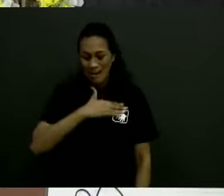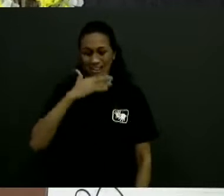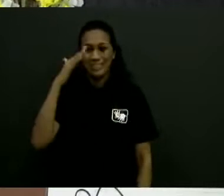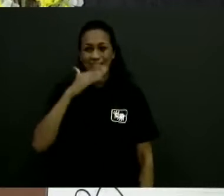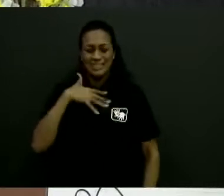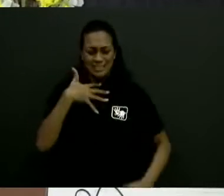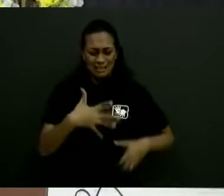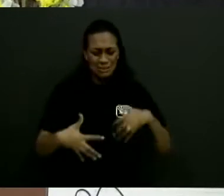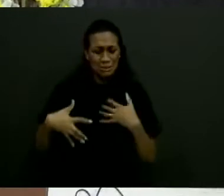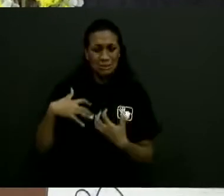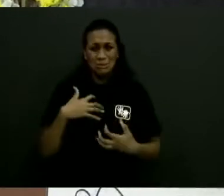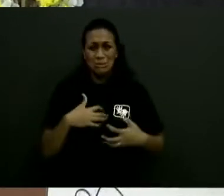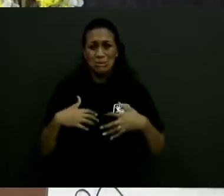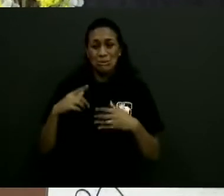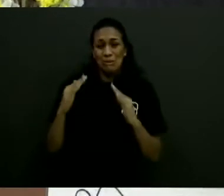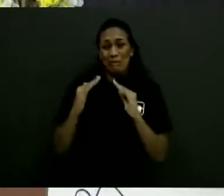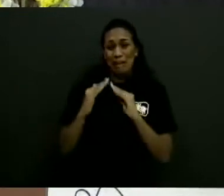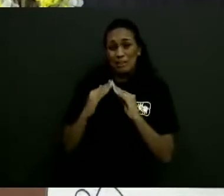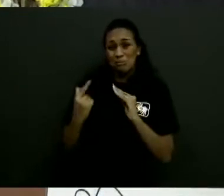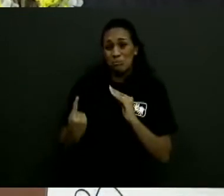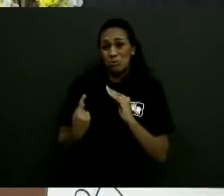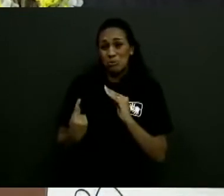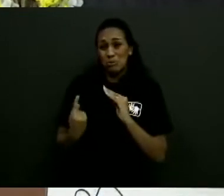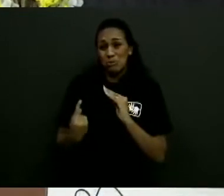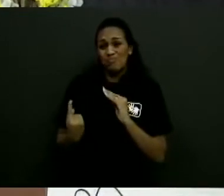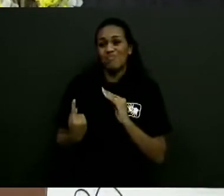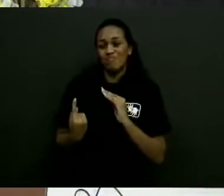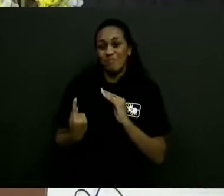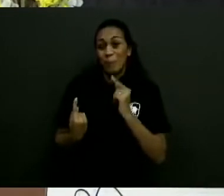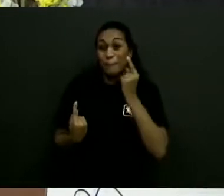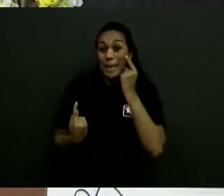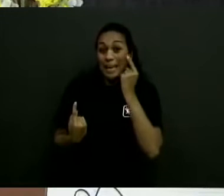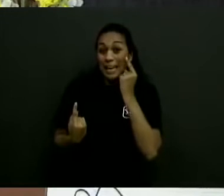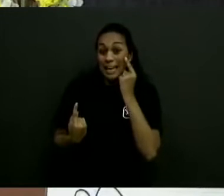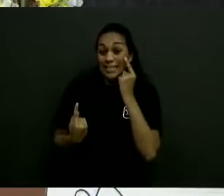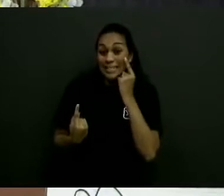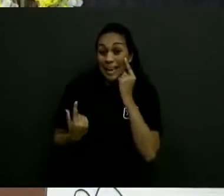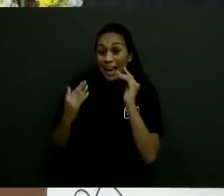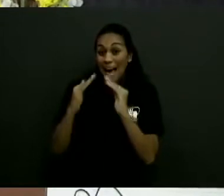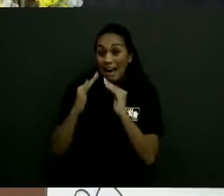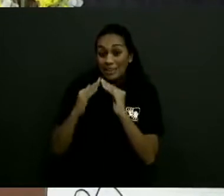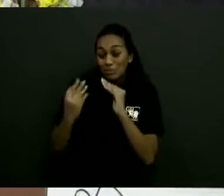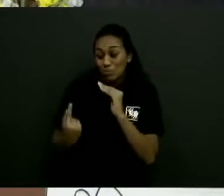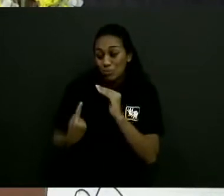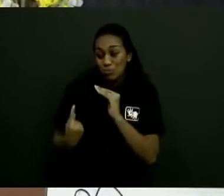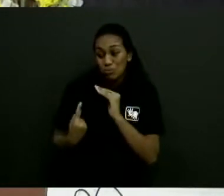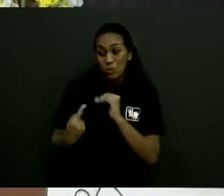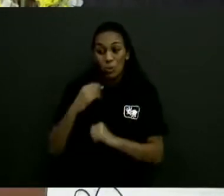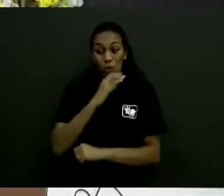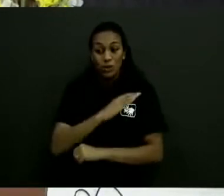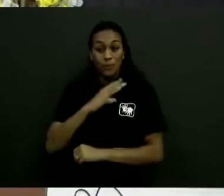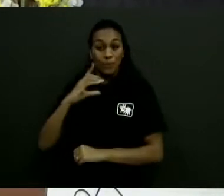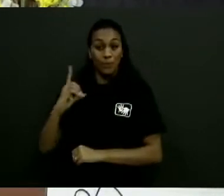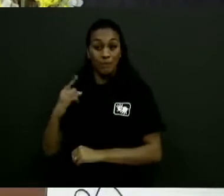uma angústia muito grande, porque eu estava isolado. Imagina isso, pastor Itamar, pastor Luiz, demais colegas aí, pastores, coordenadores,